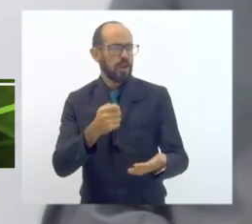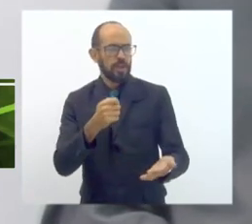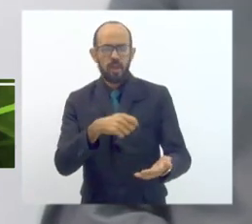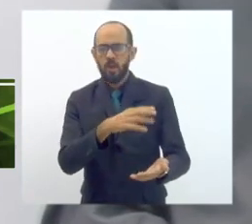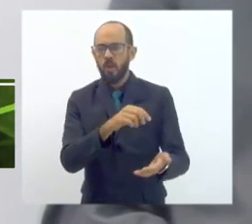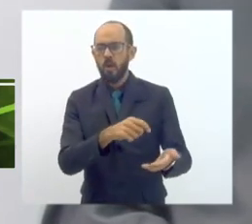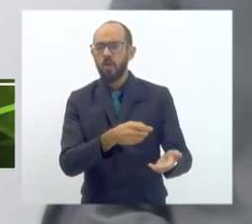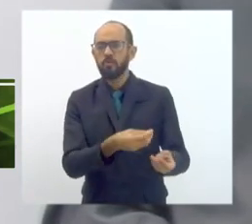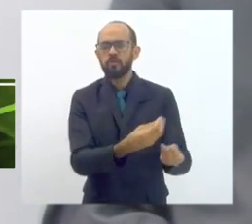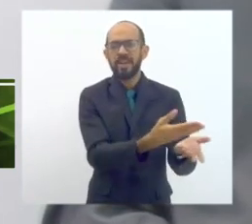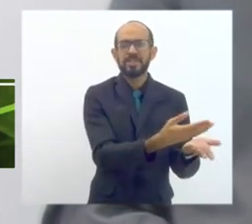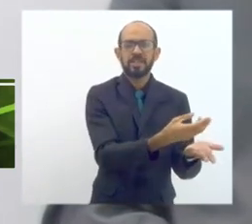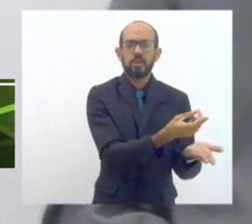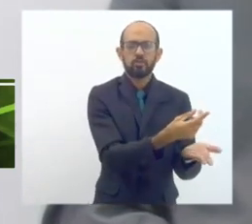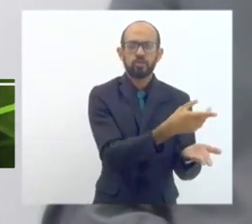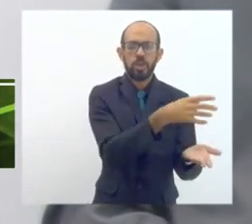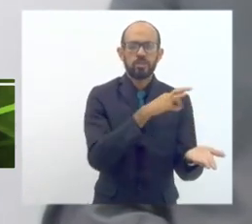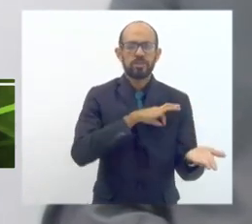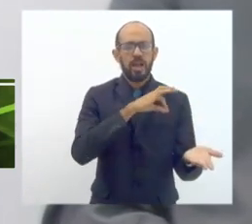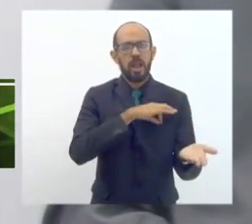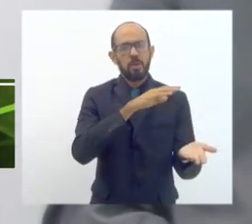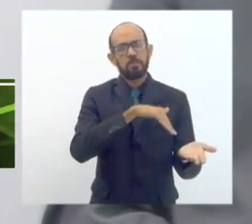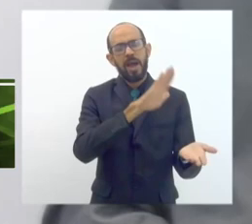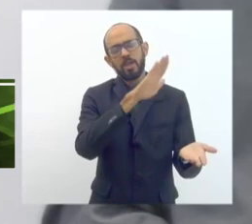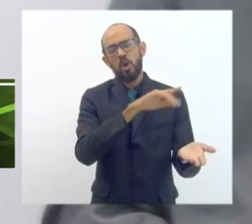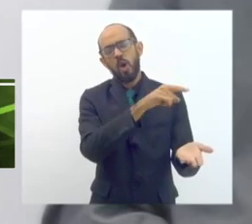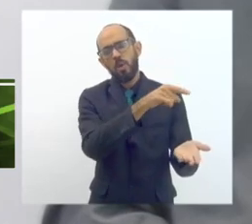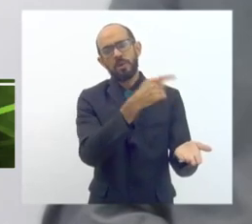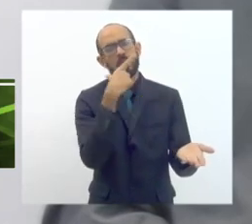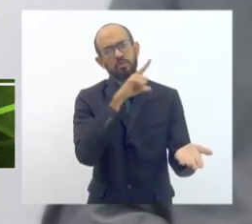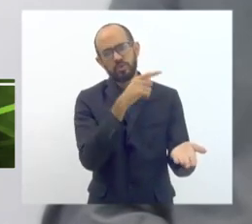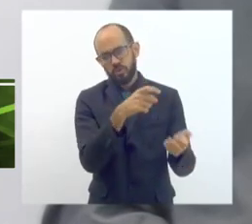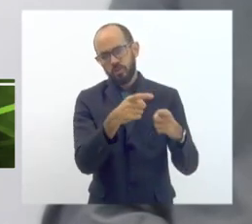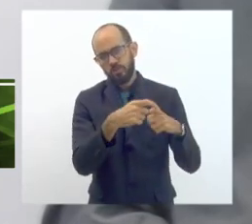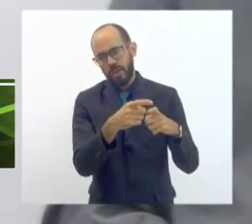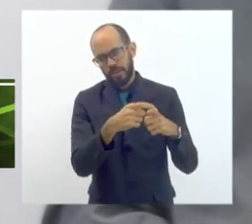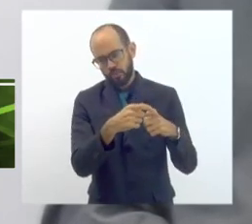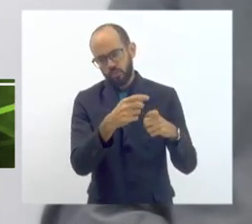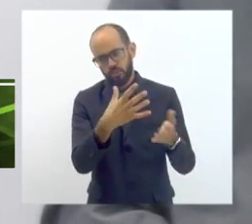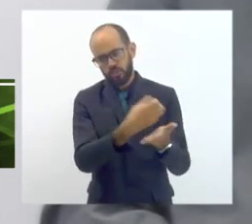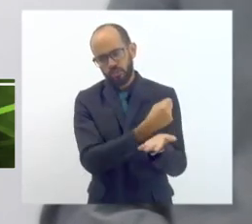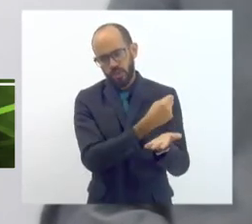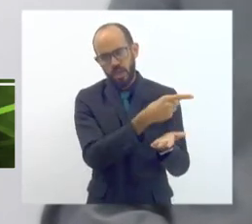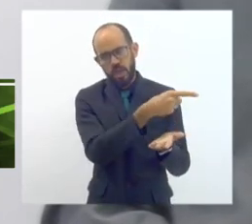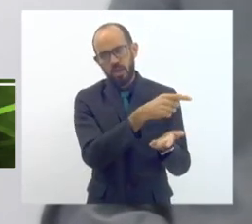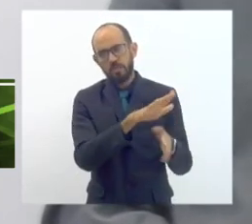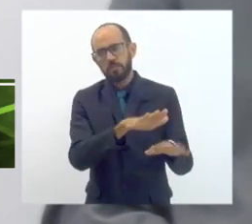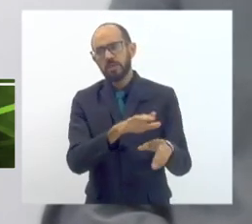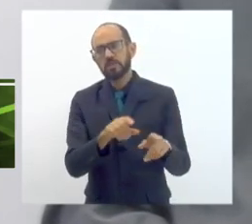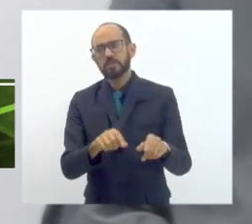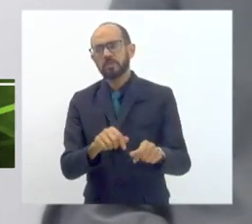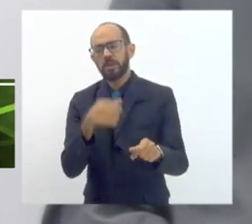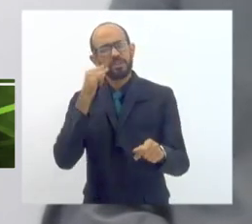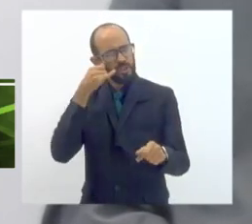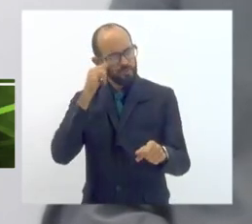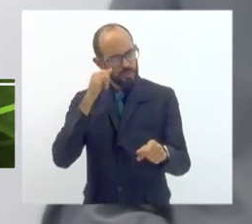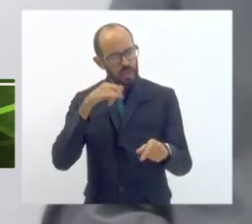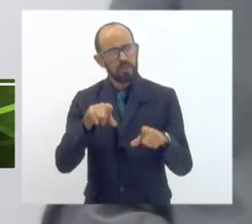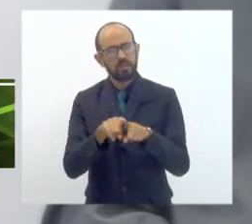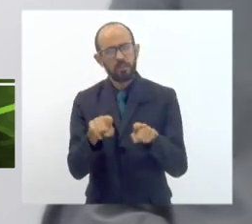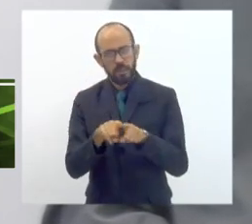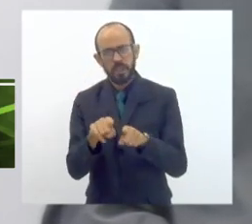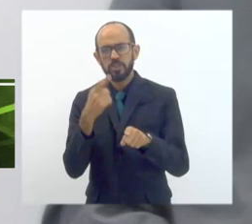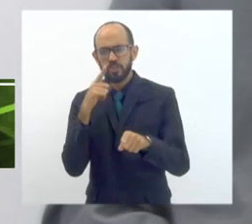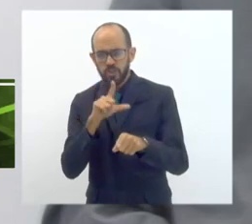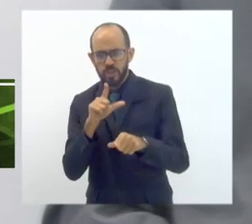em todas as questões assistenciais das regiões, mas também para que a gente ganhe em escala, por exemplo, nos processos